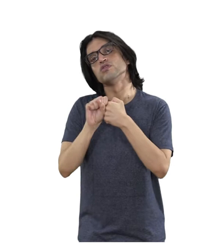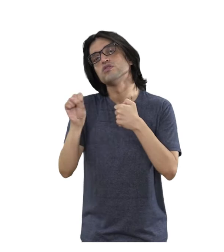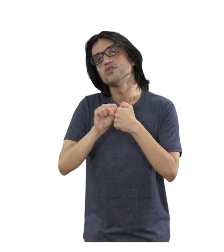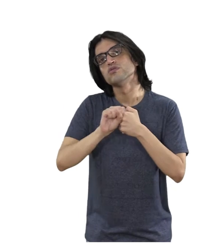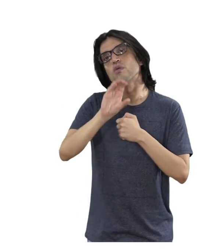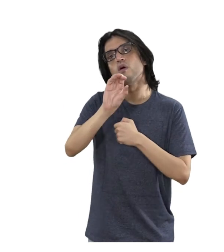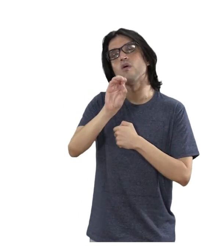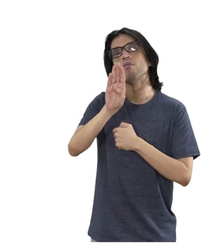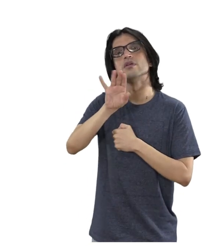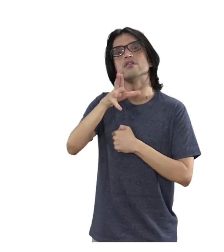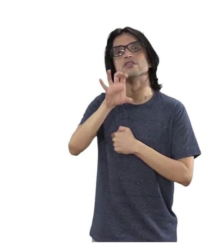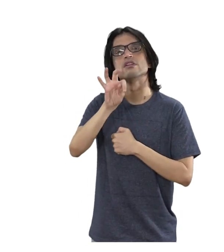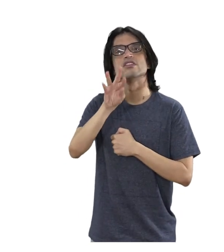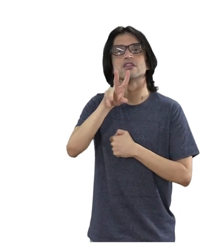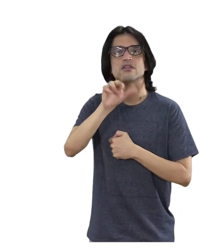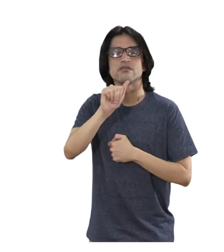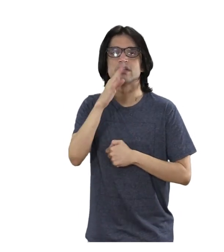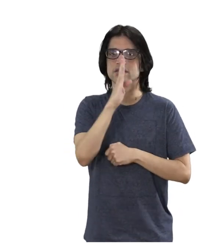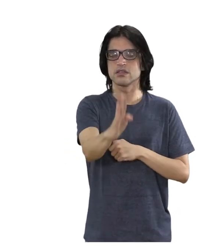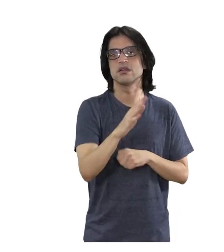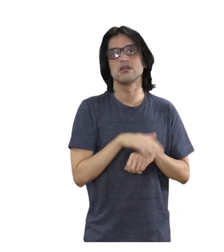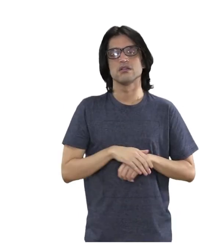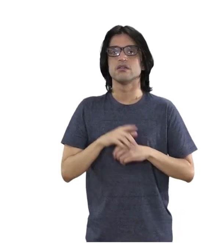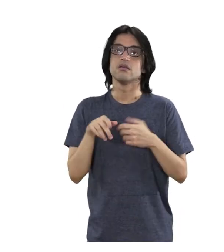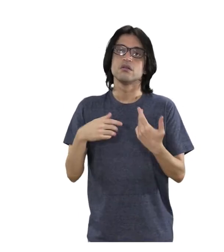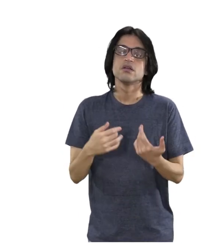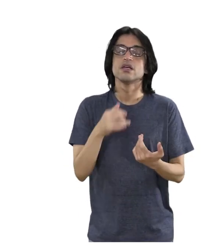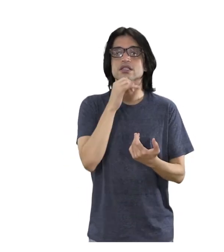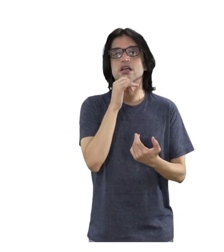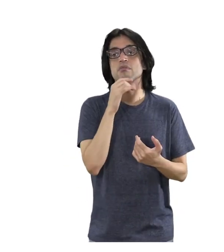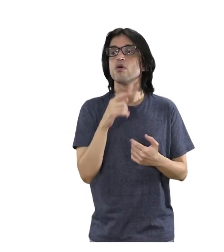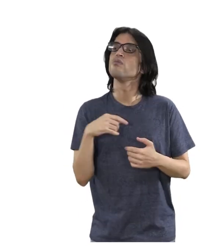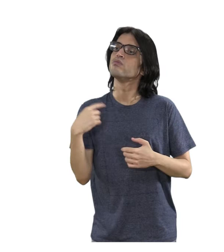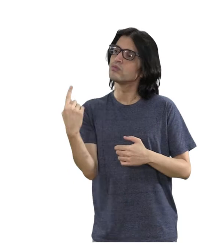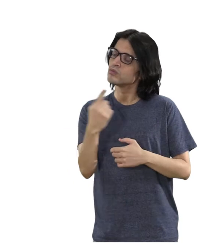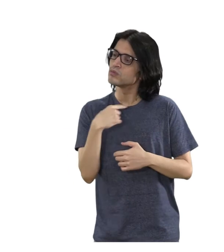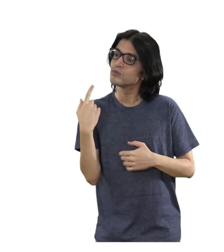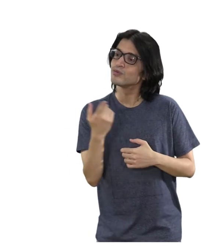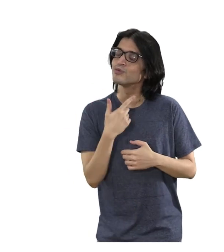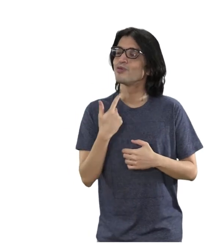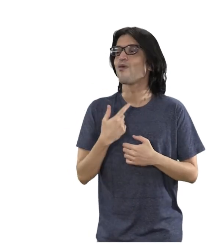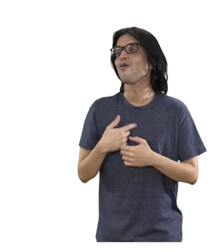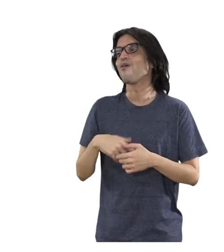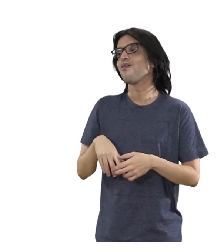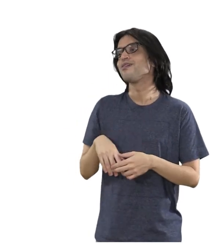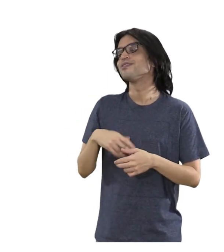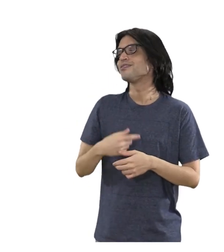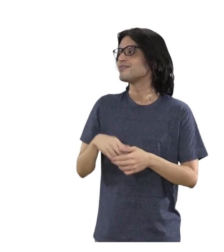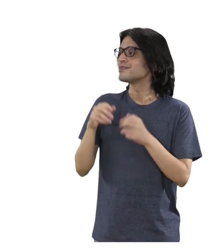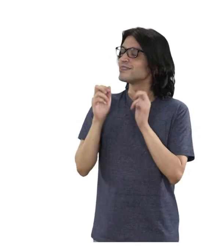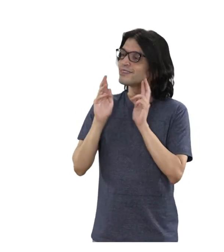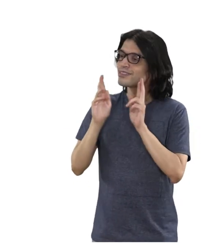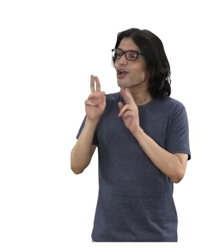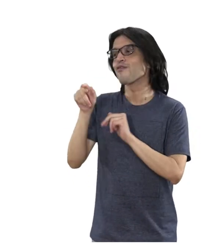função de objeto direto. Exemplo, nós desejamos que sua vida seja boa. Oração subordinada